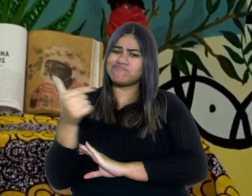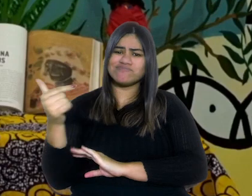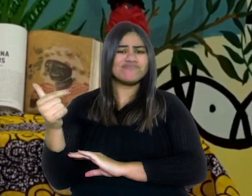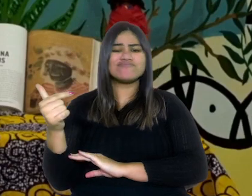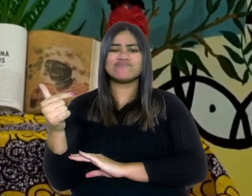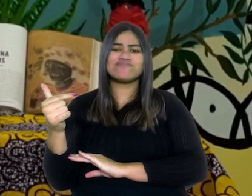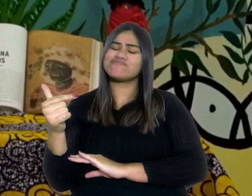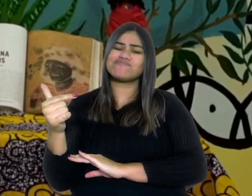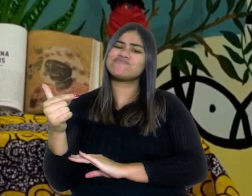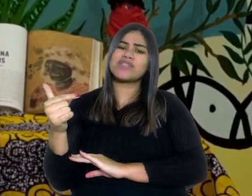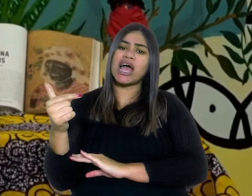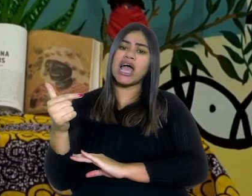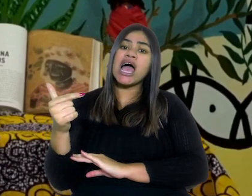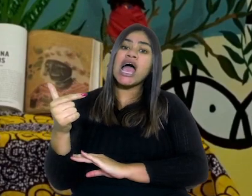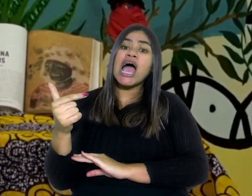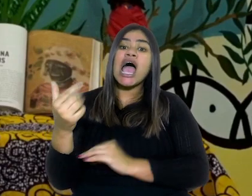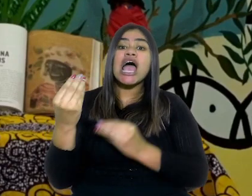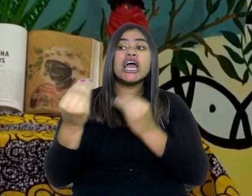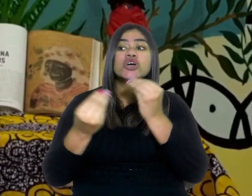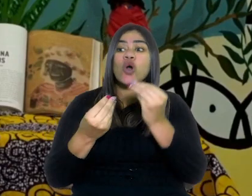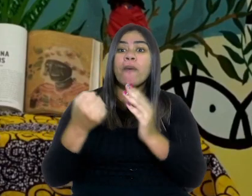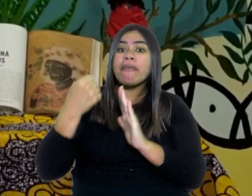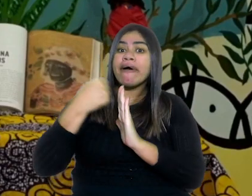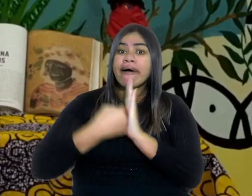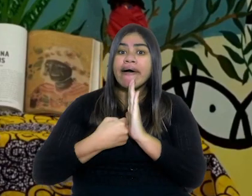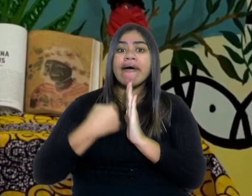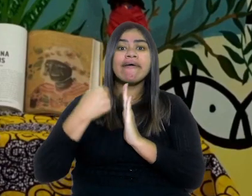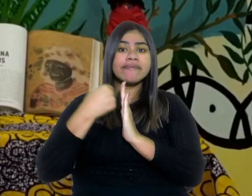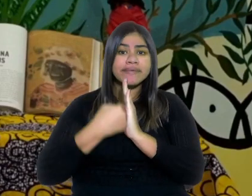não existem. Eles